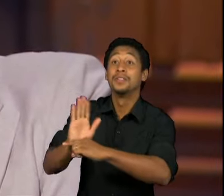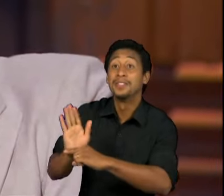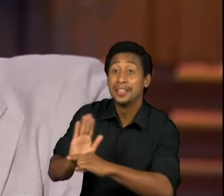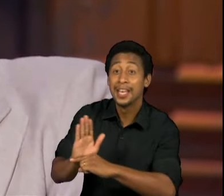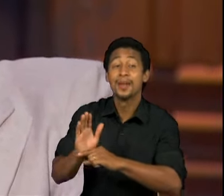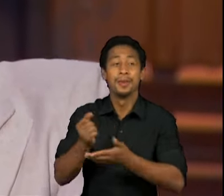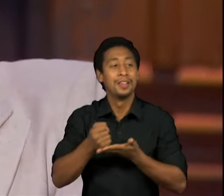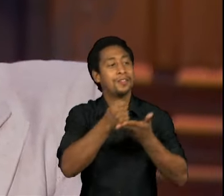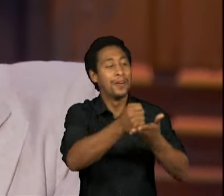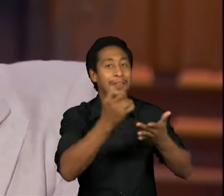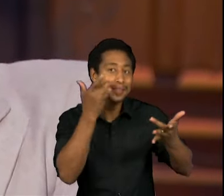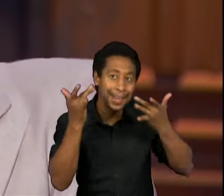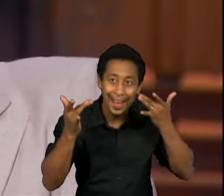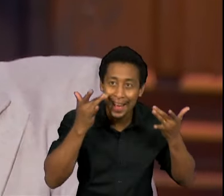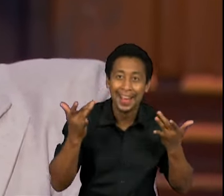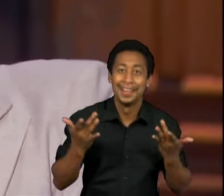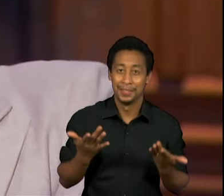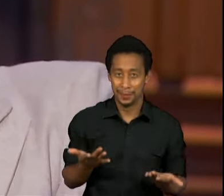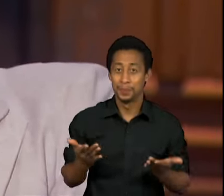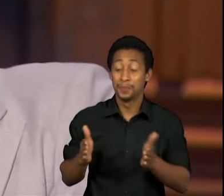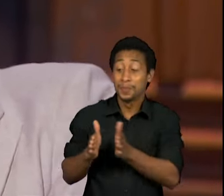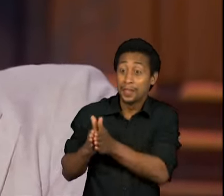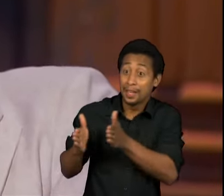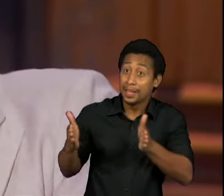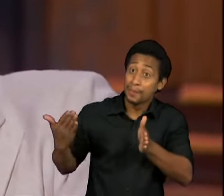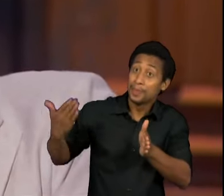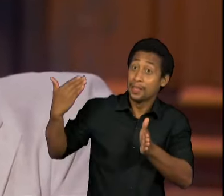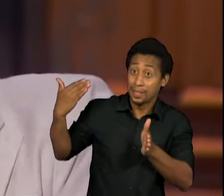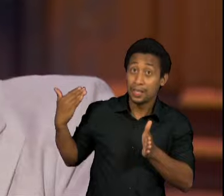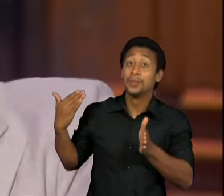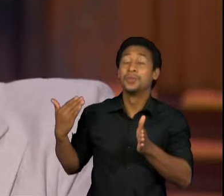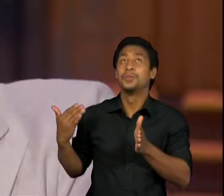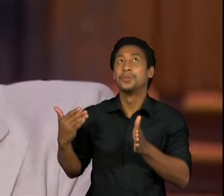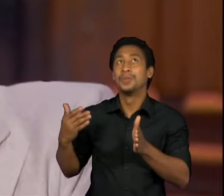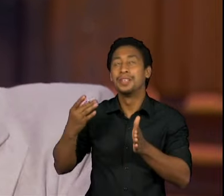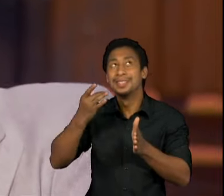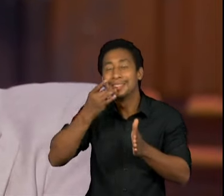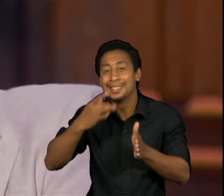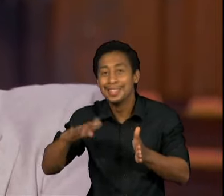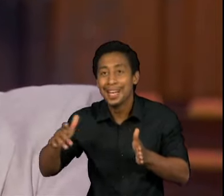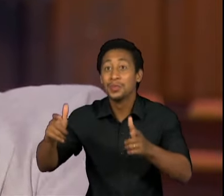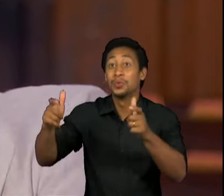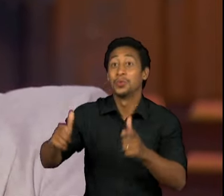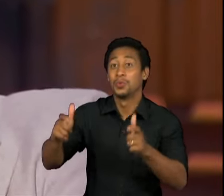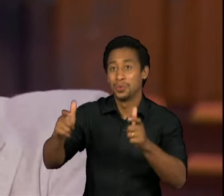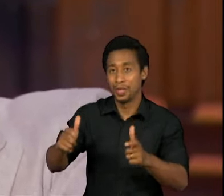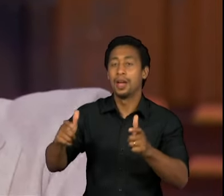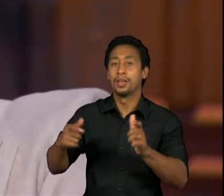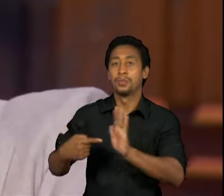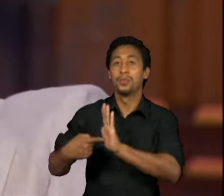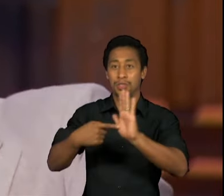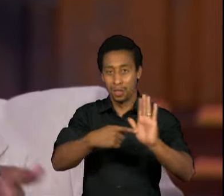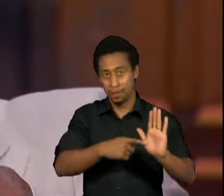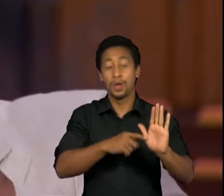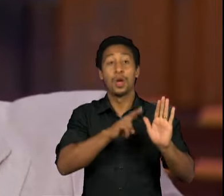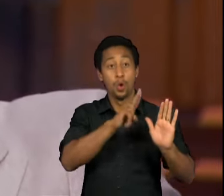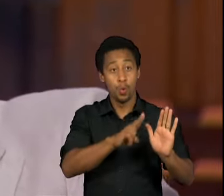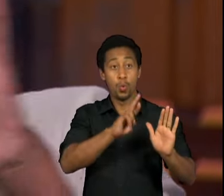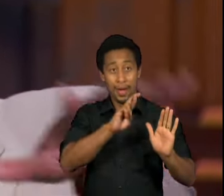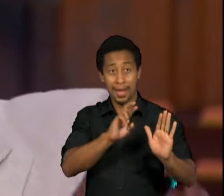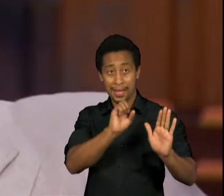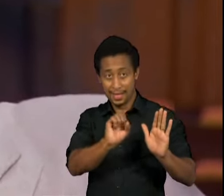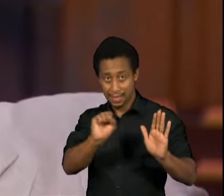cedo porque na época da União Soviética existe um lugar em são chamado União Cultural Brasil União Soviética e os filhos e Os